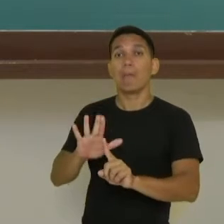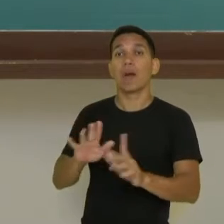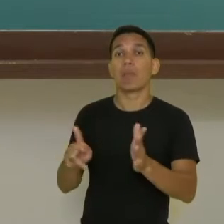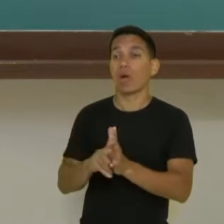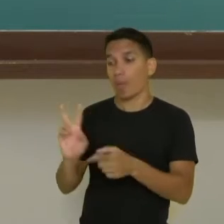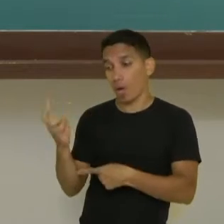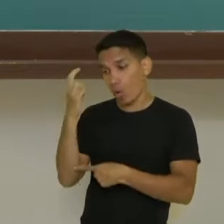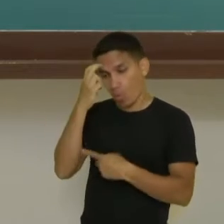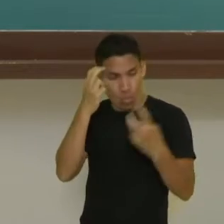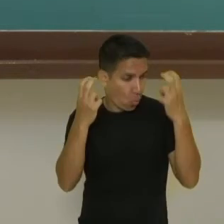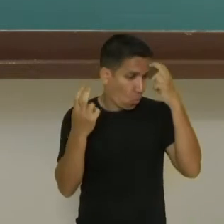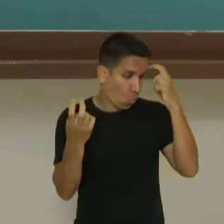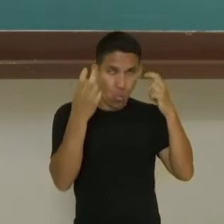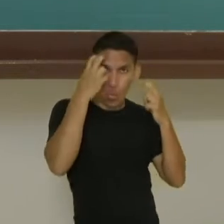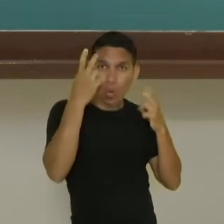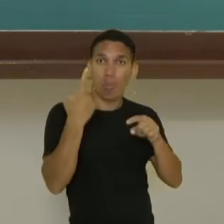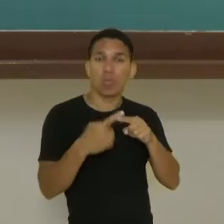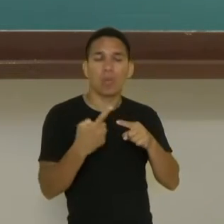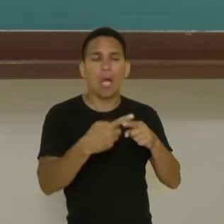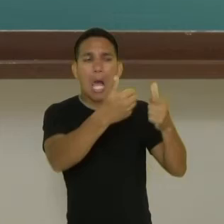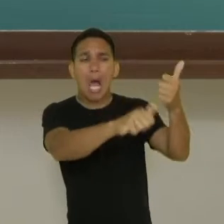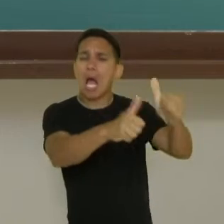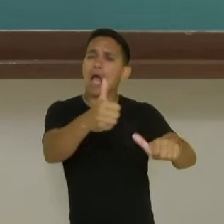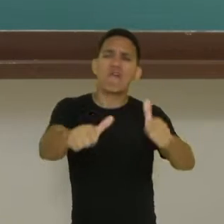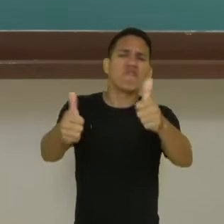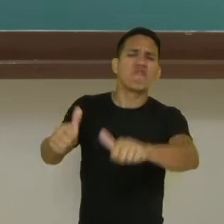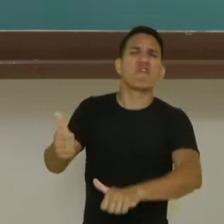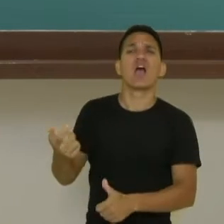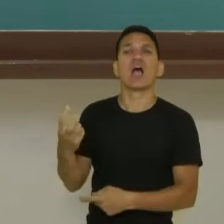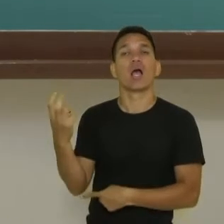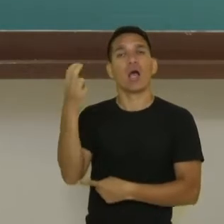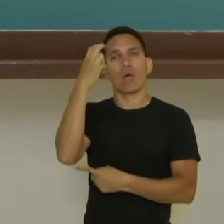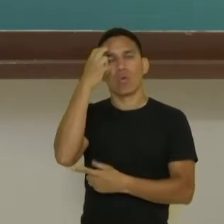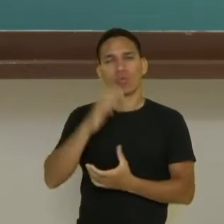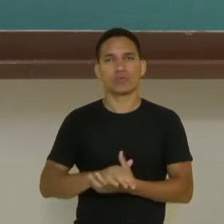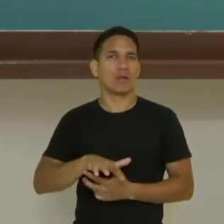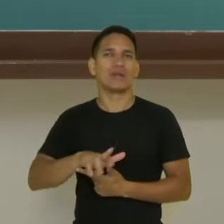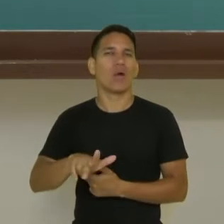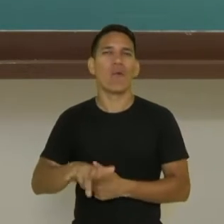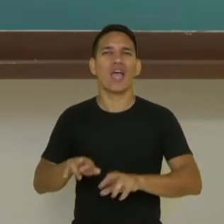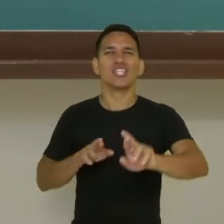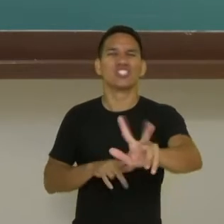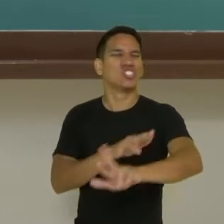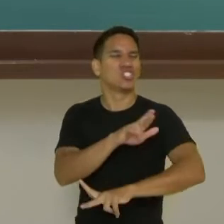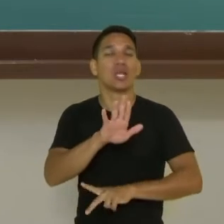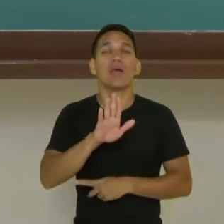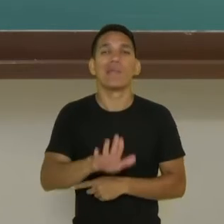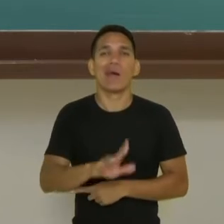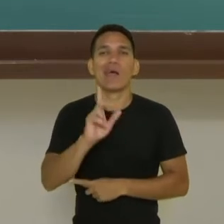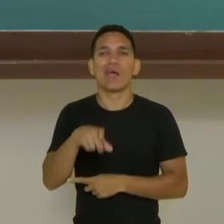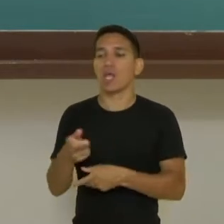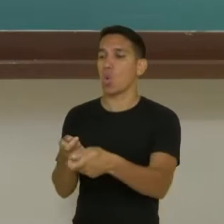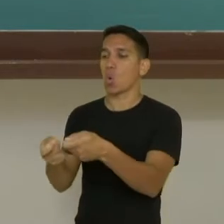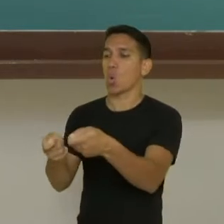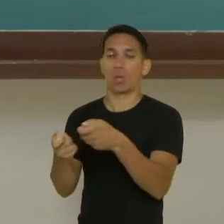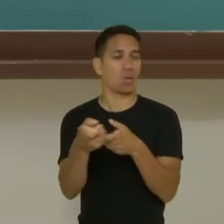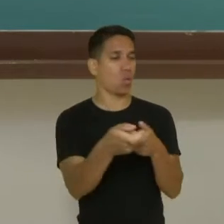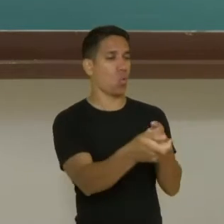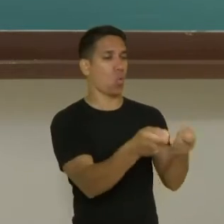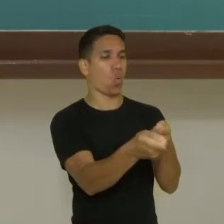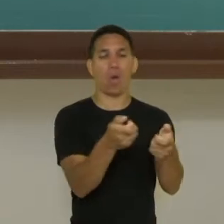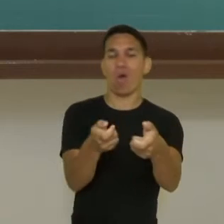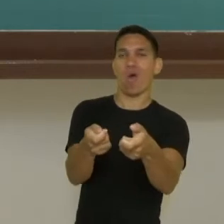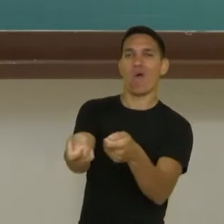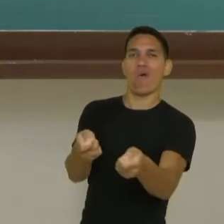que colocava peso nas culturas, que colocava não diferenciações, e sim controles, e sim graus